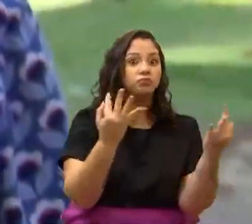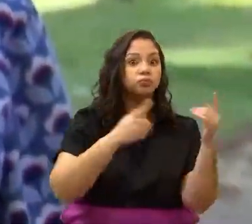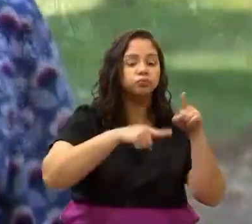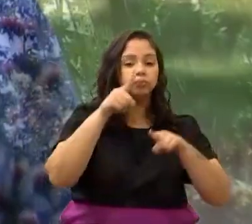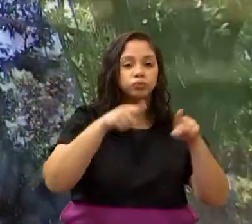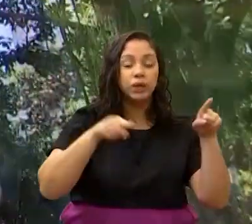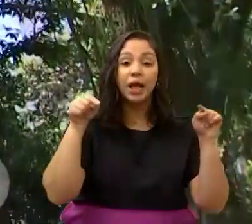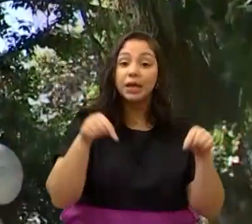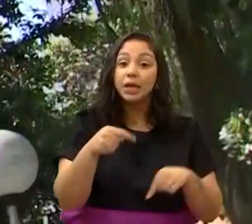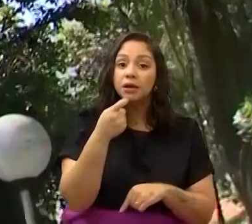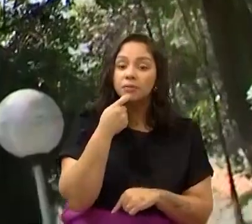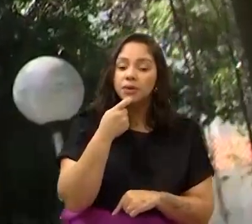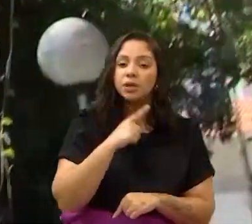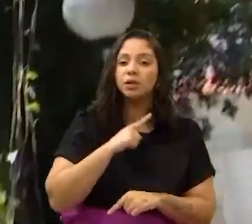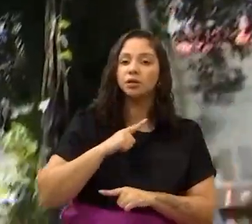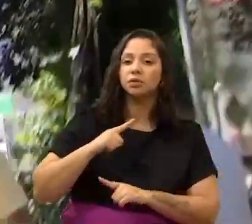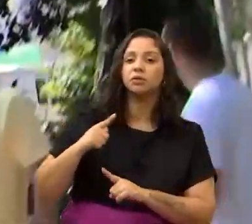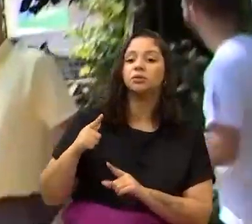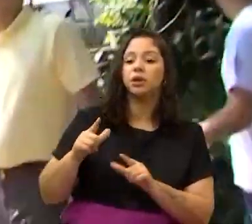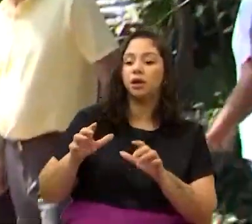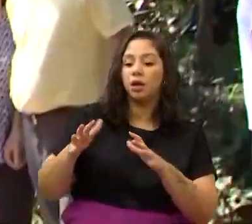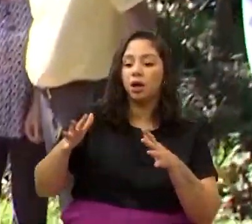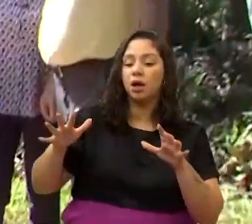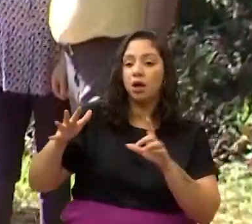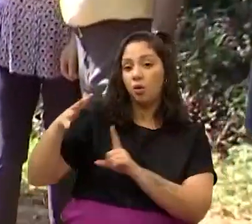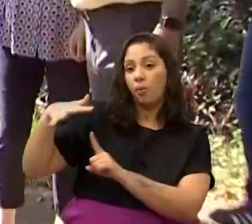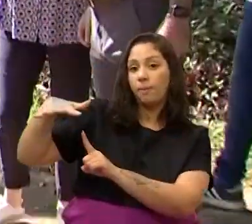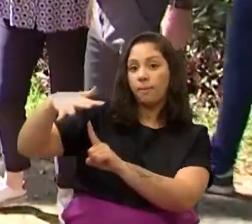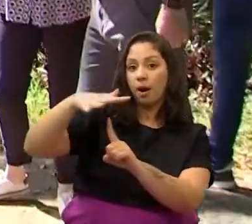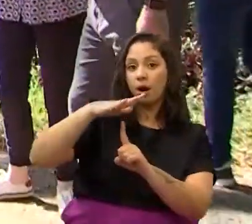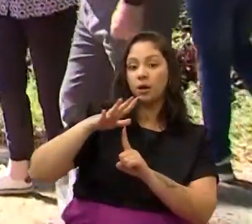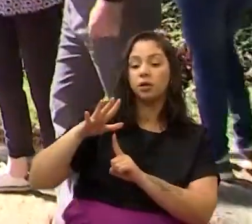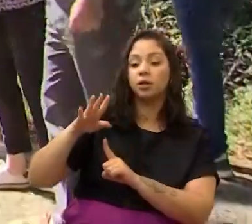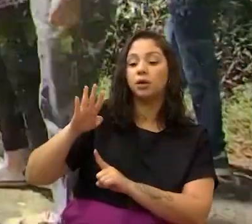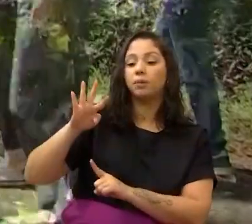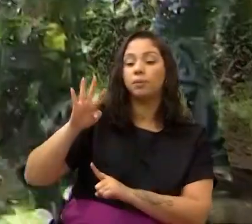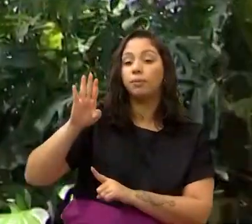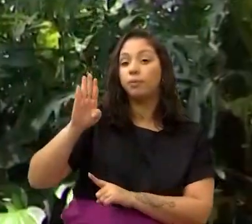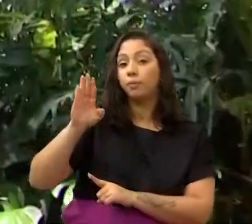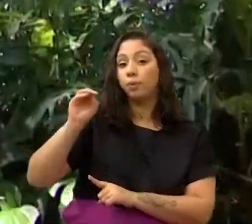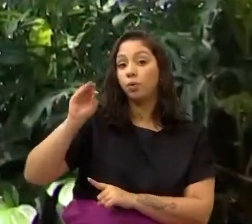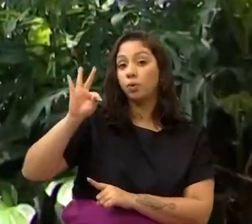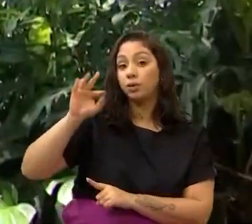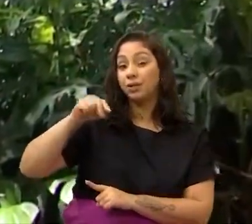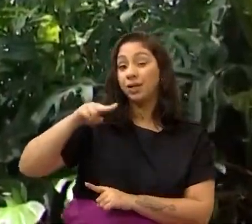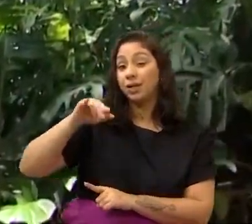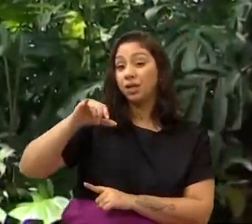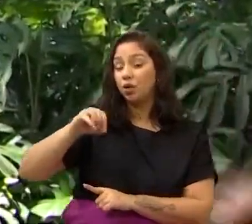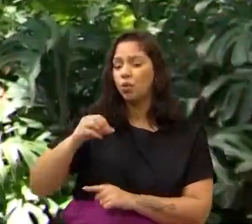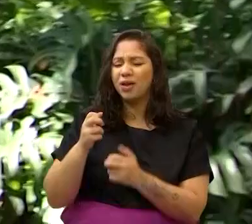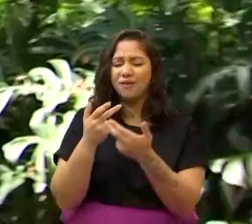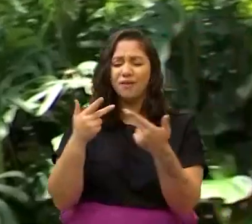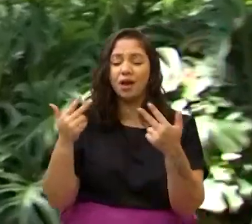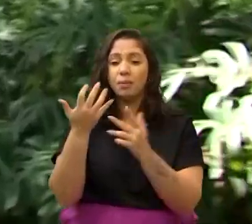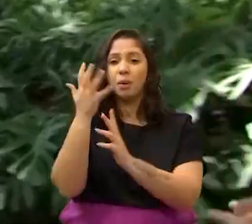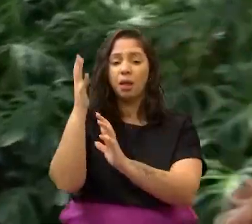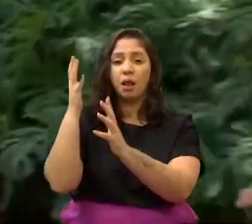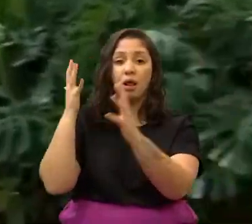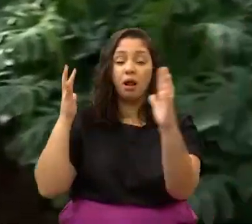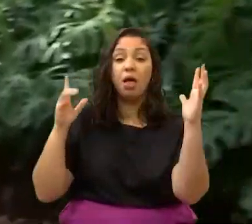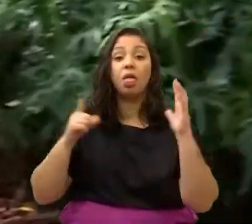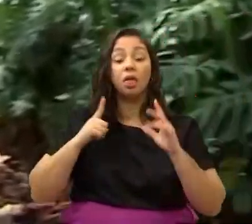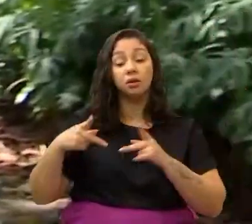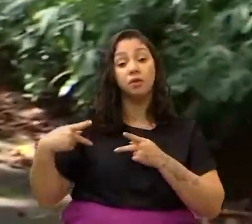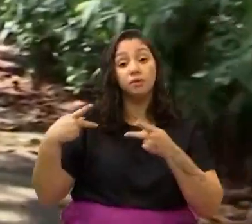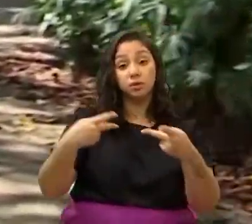ver a diversidade. Campinas tem um parque botânico ali, né, um grande viveiro